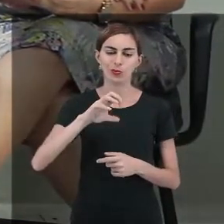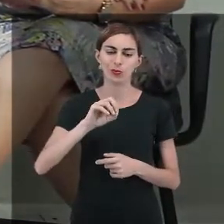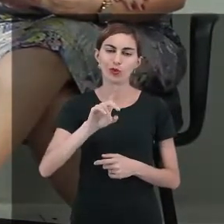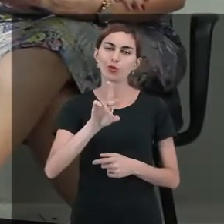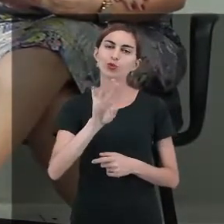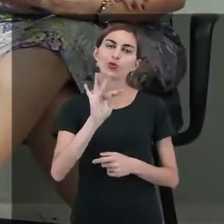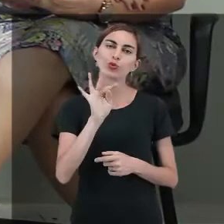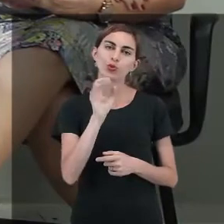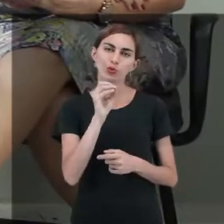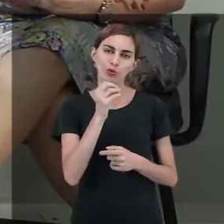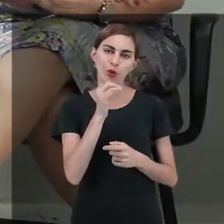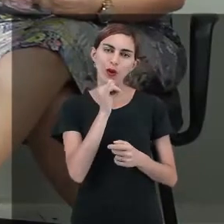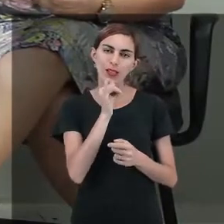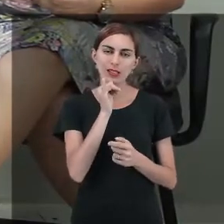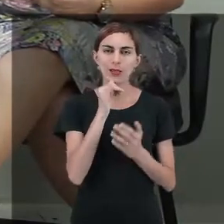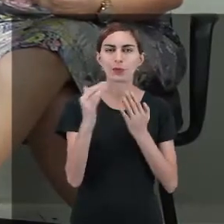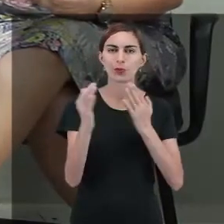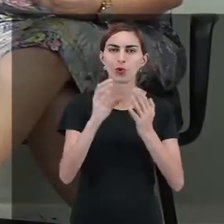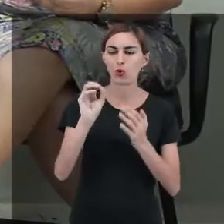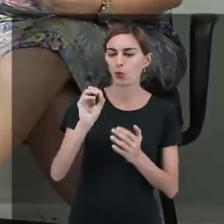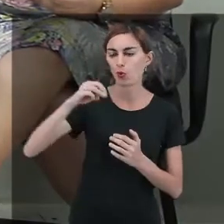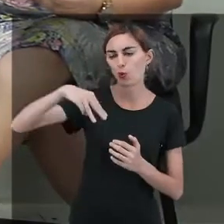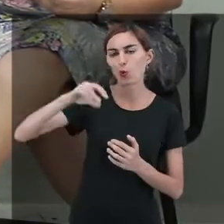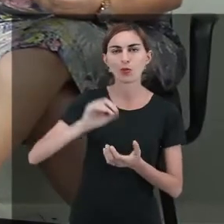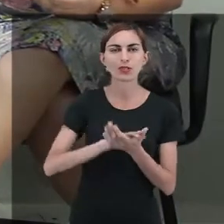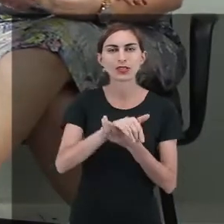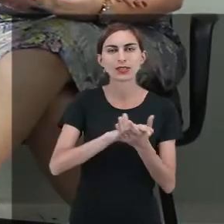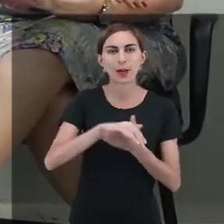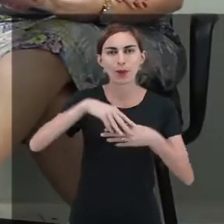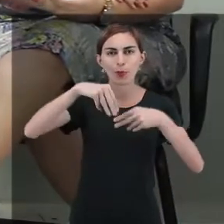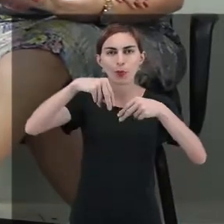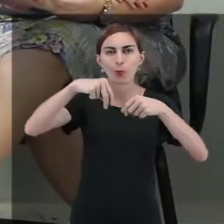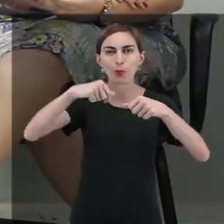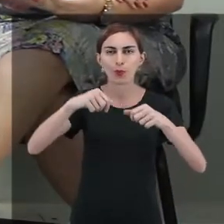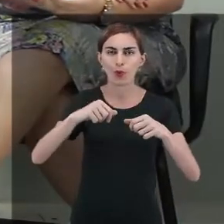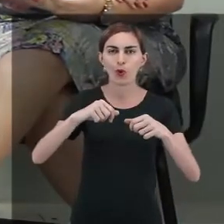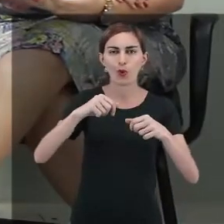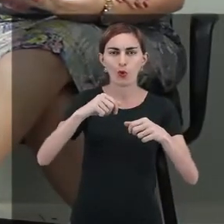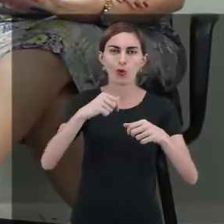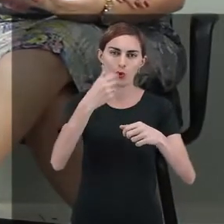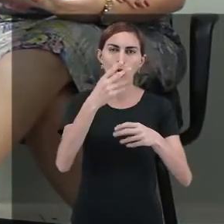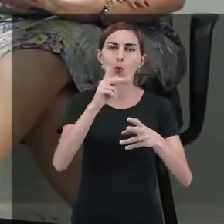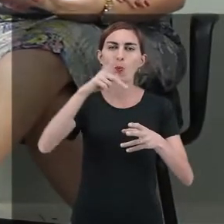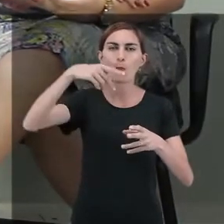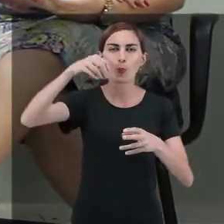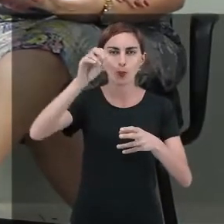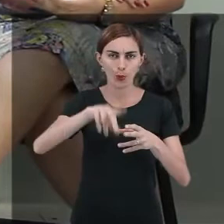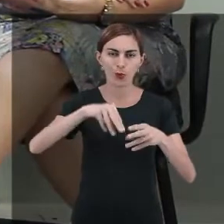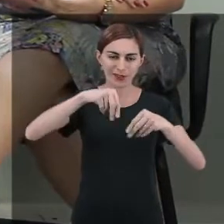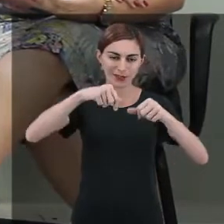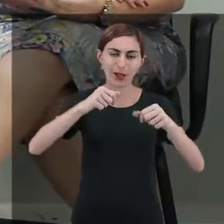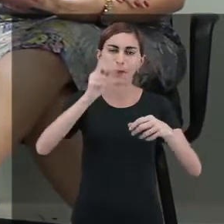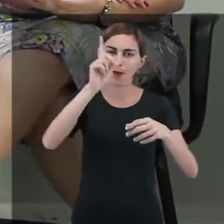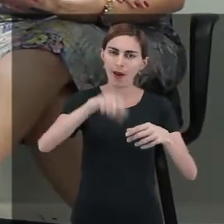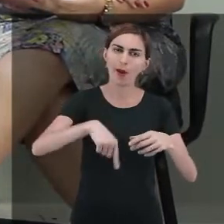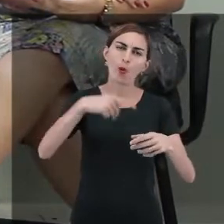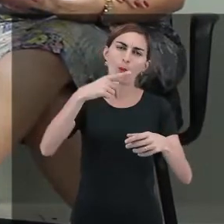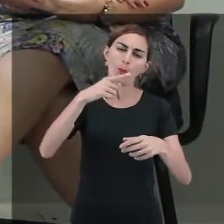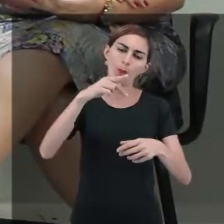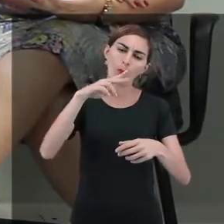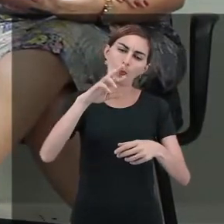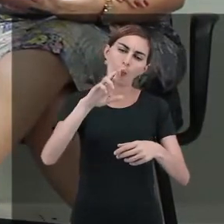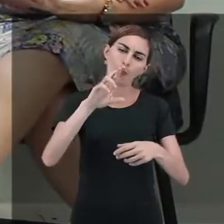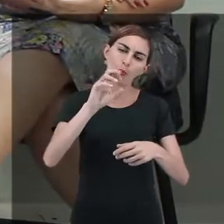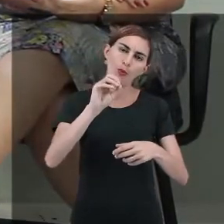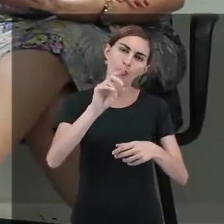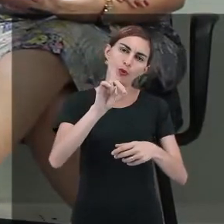exemplo, Omo. Omo é a marca. O produto é o sabão em pó. Isso, professor. Só complementando também um pouco da